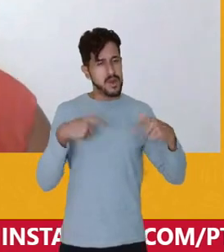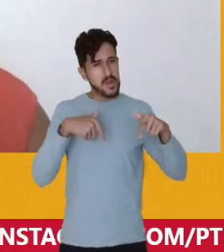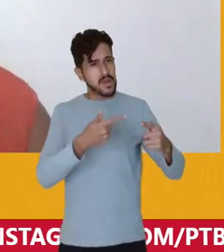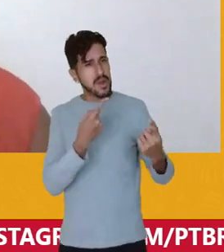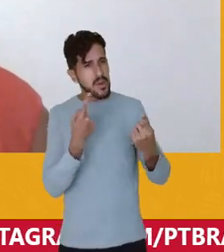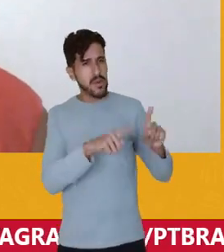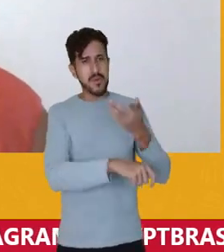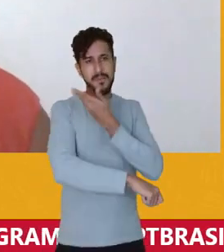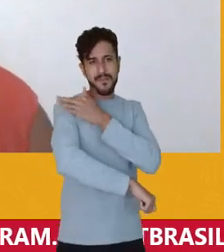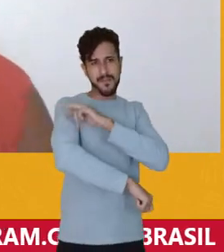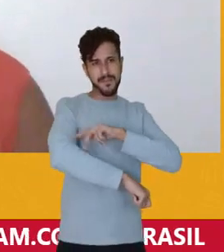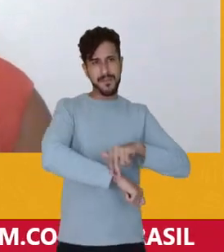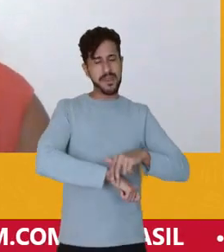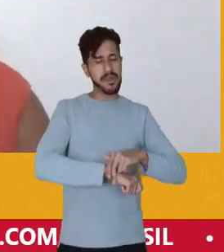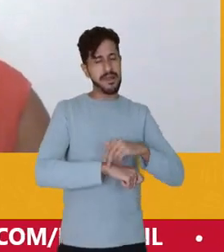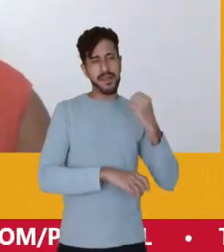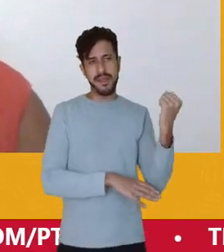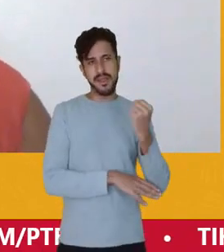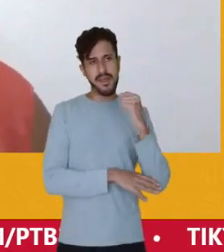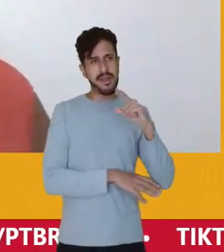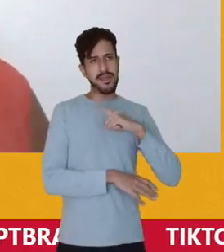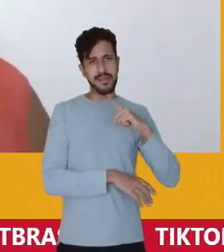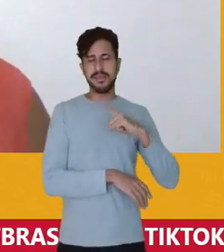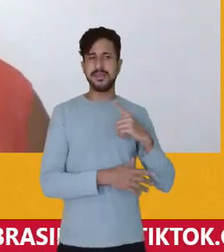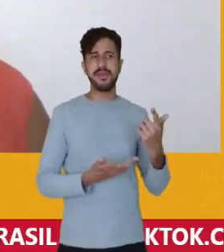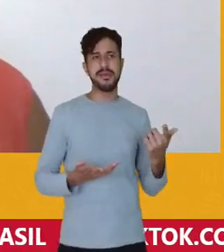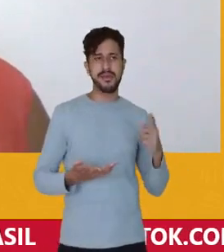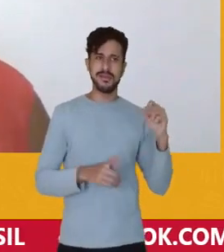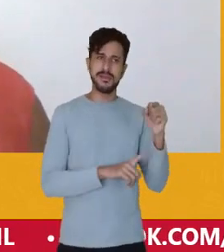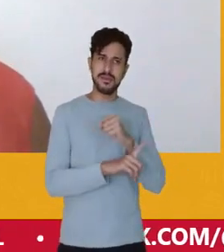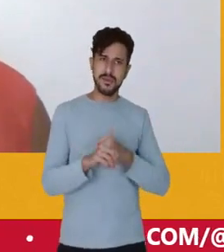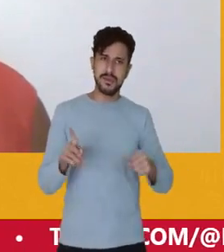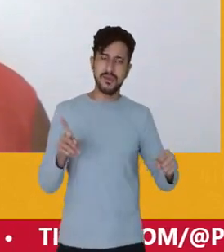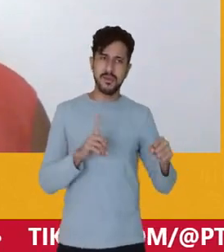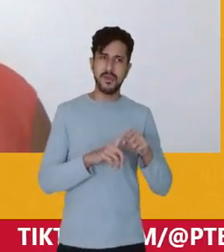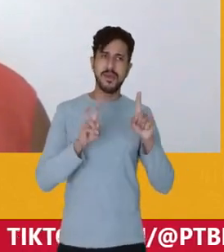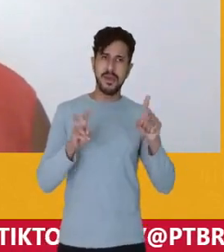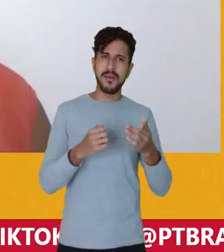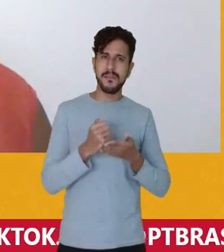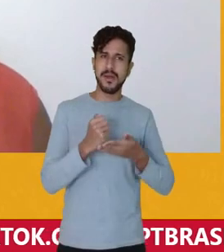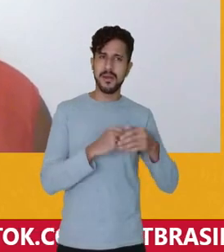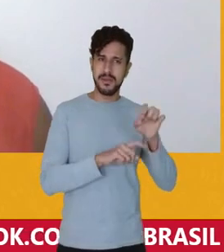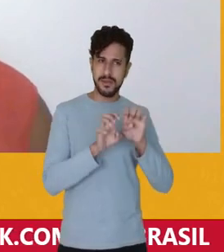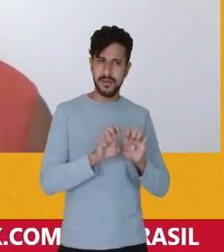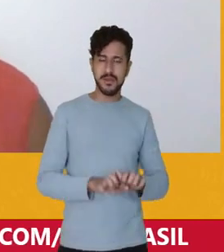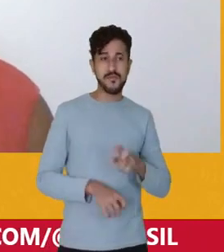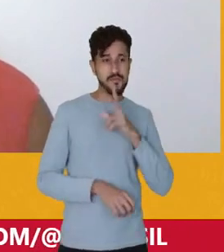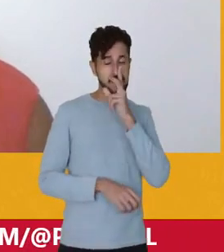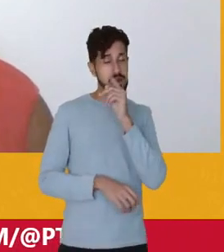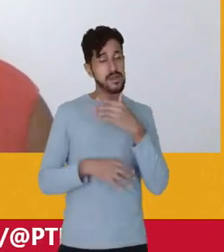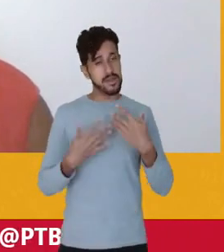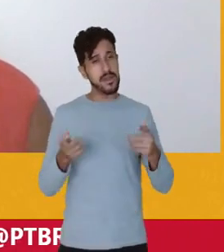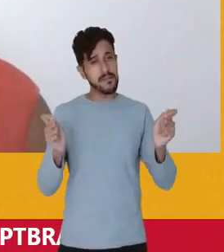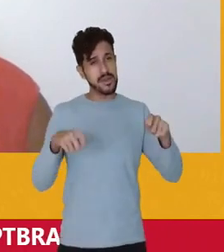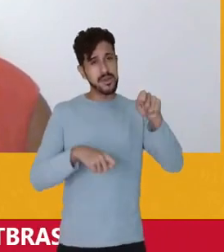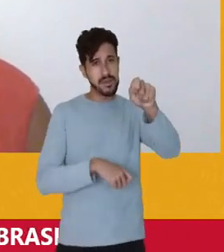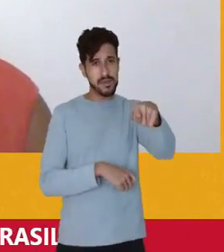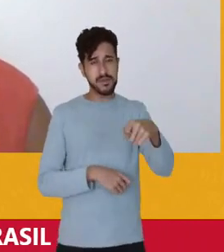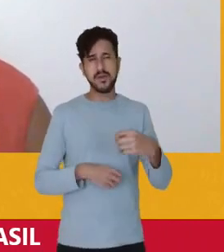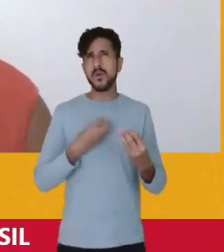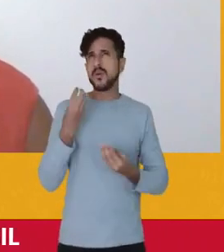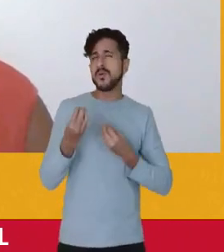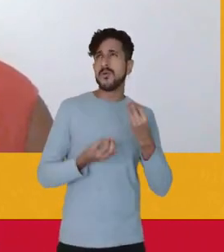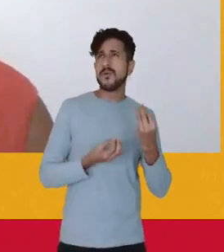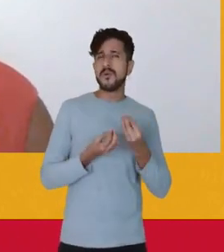o racismo perverso que há na sociedade, que é estrutural, né? Então, é possível? Como